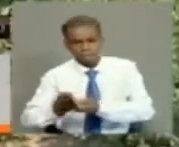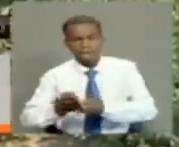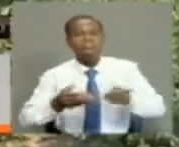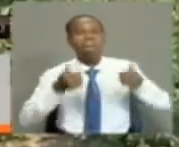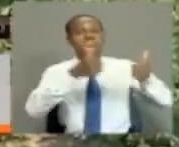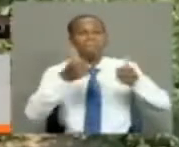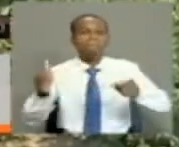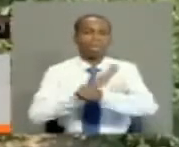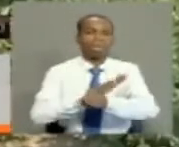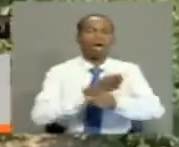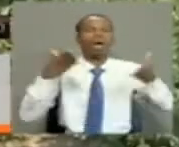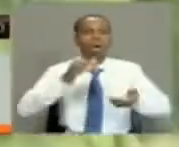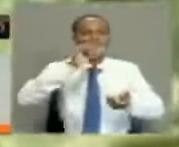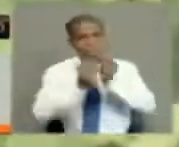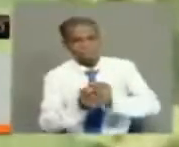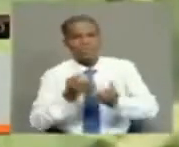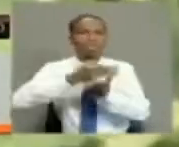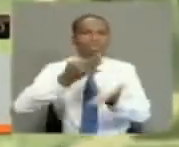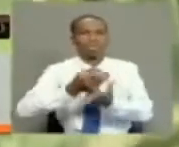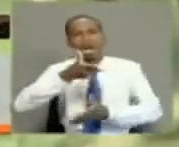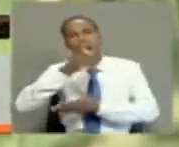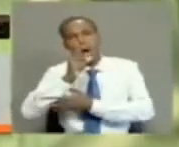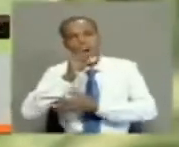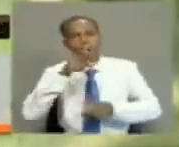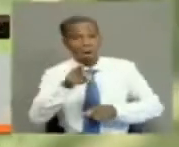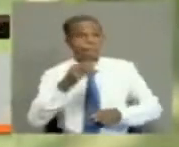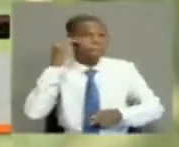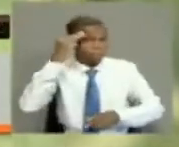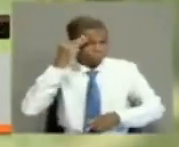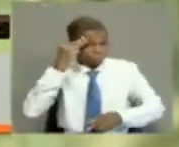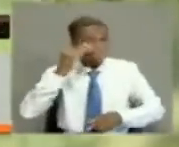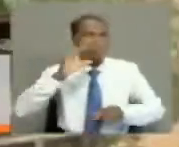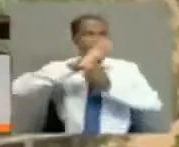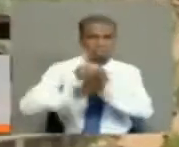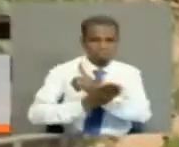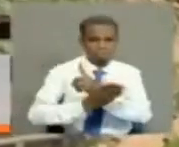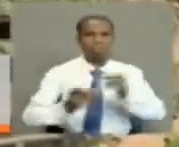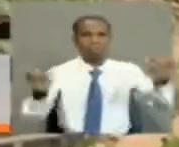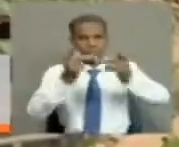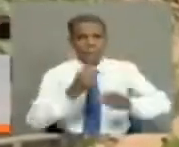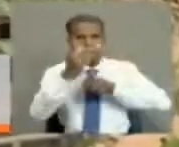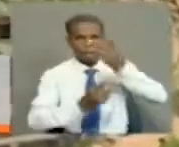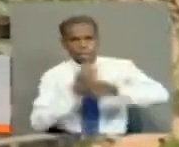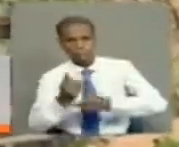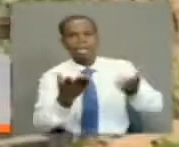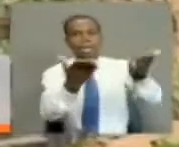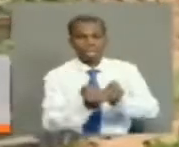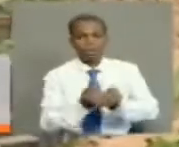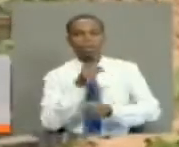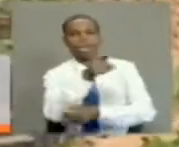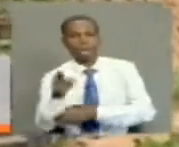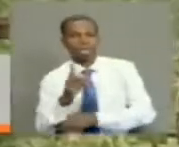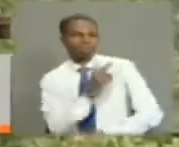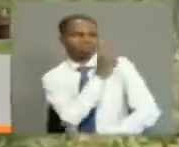problema é a falta de água. Por isso, o Ministério da Cultura, Turismo e Ambiente quer contar com o apoio das